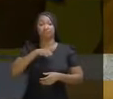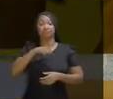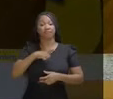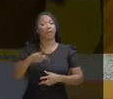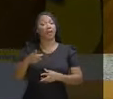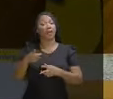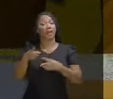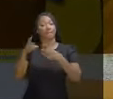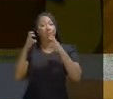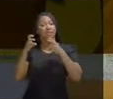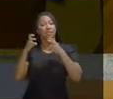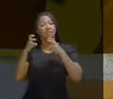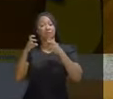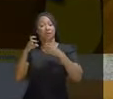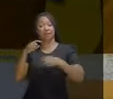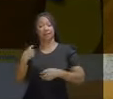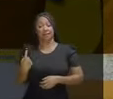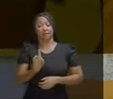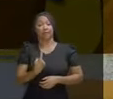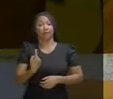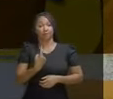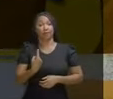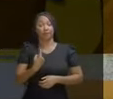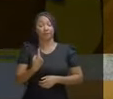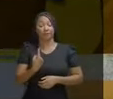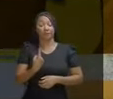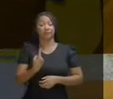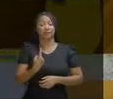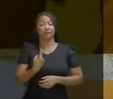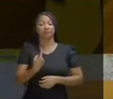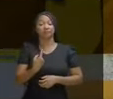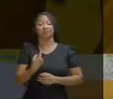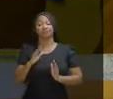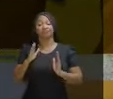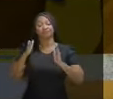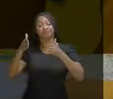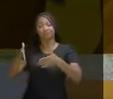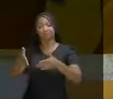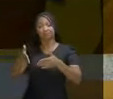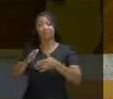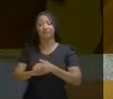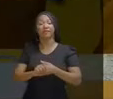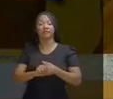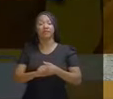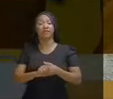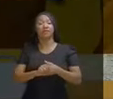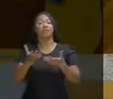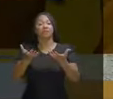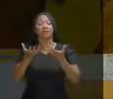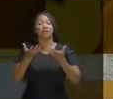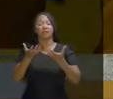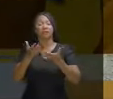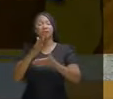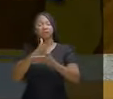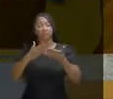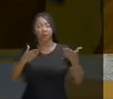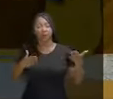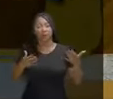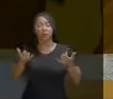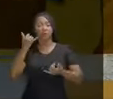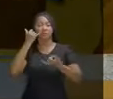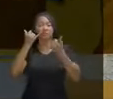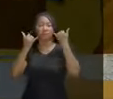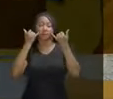de perceber que eu não estou sozinho, especialmente nesse caso. Então, eu eu pretendo deixar alguns registros